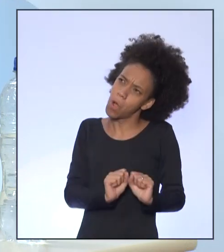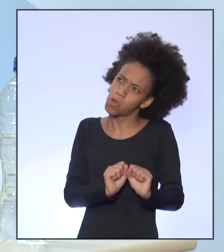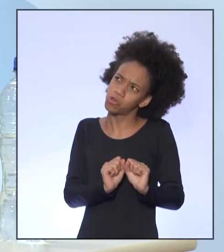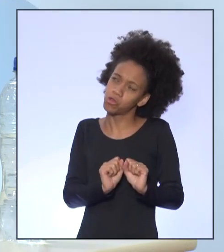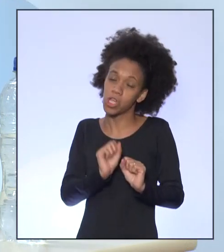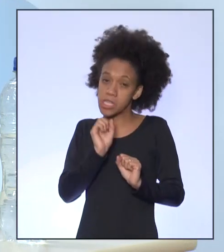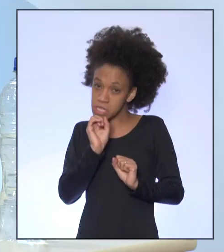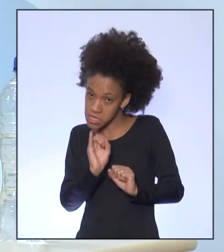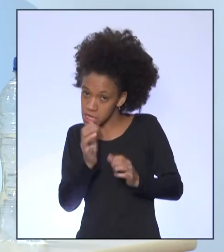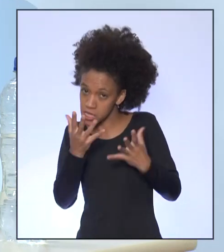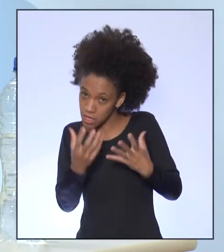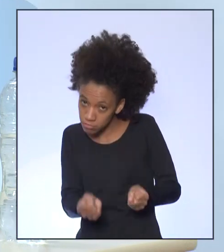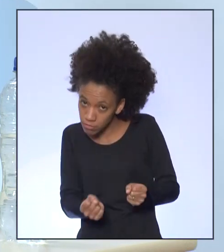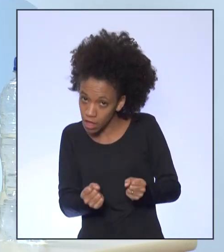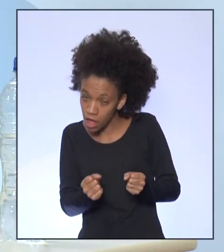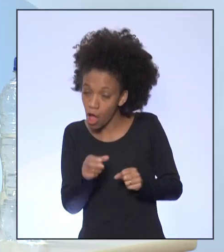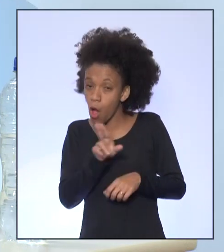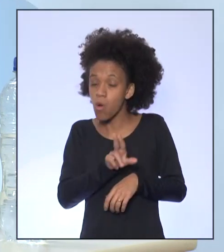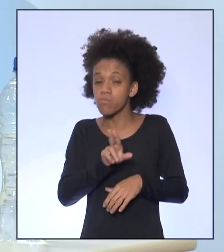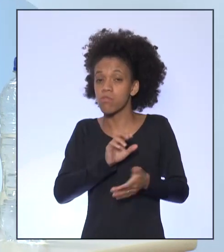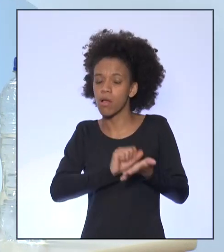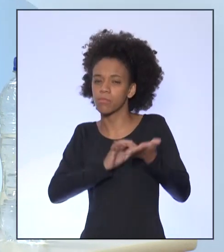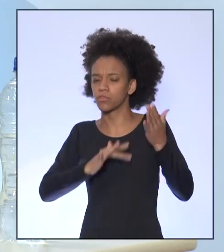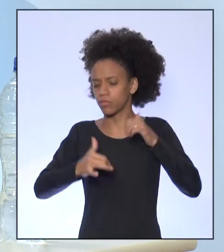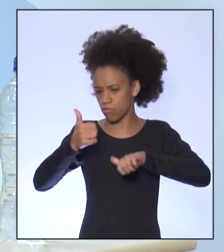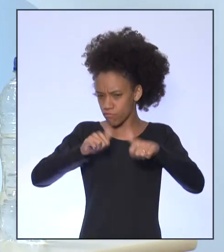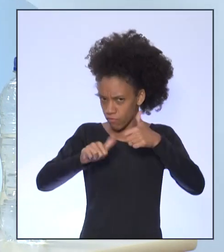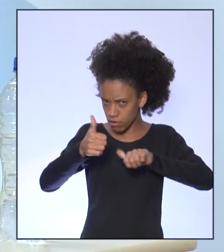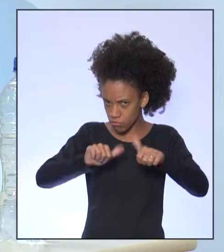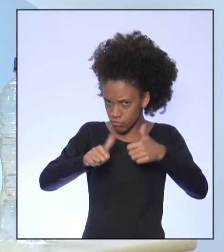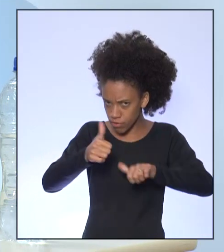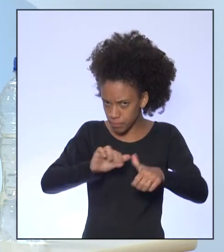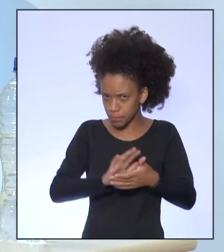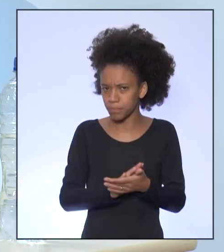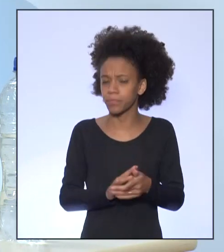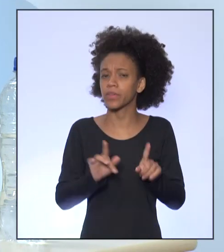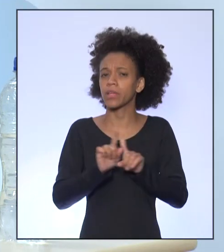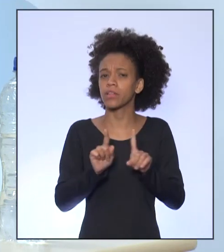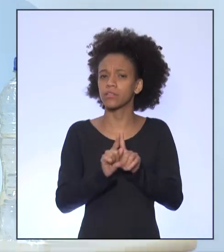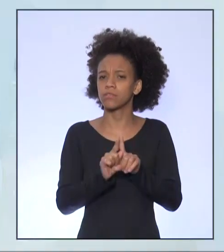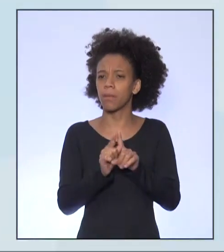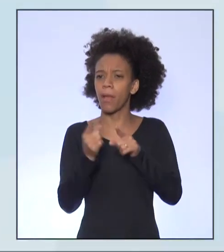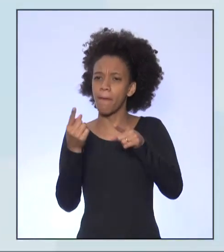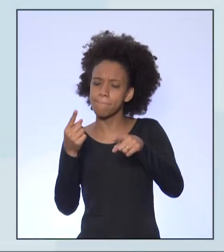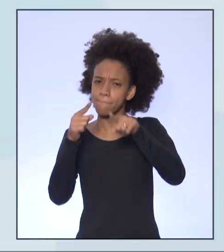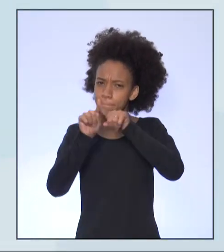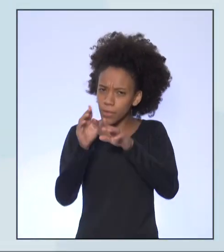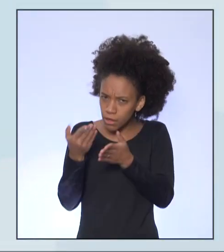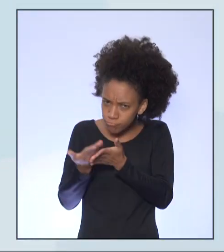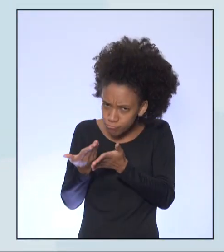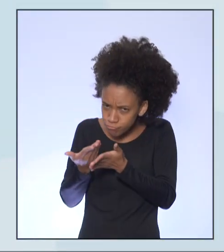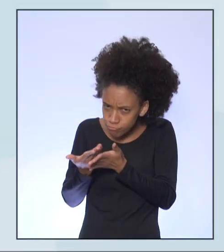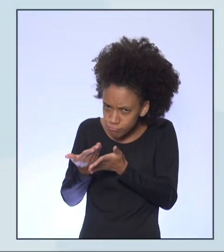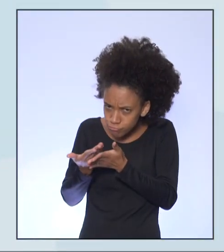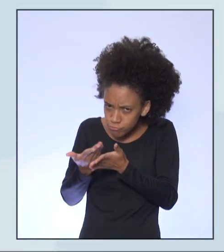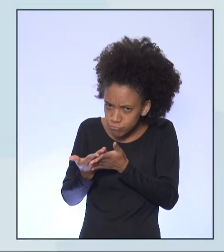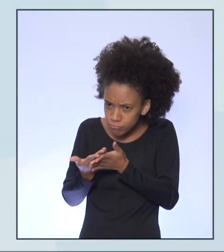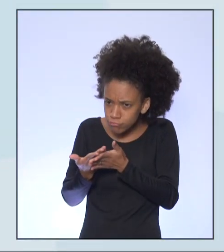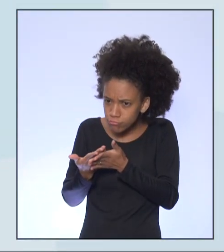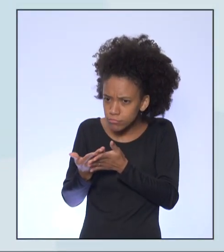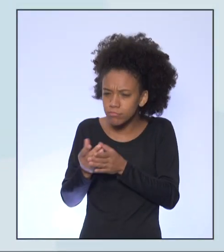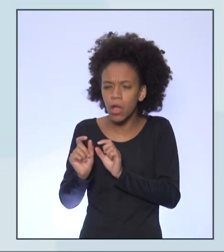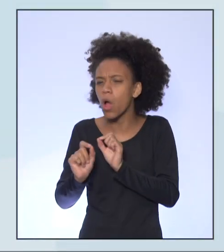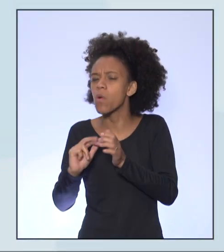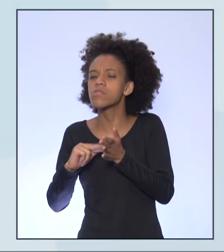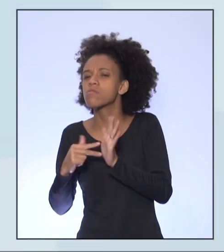julgar pertinente, usar isso como uma atividade avaliativa. Participar de forma ativa da aula. O que é participar de forma ativa da